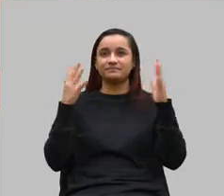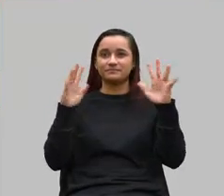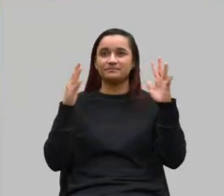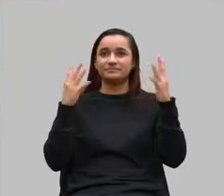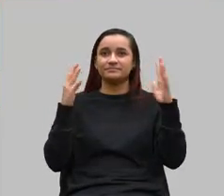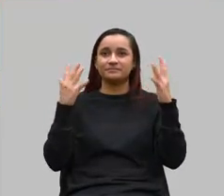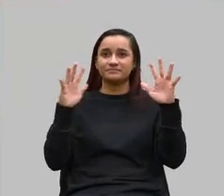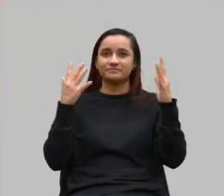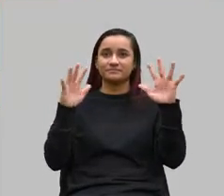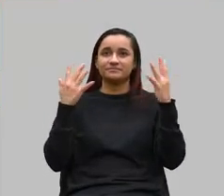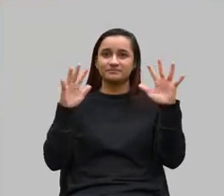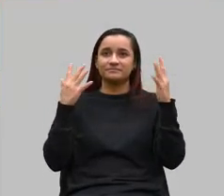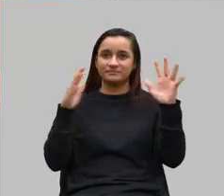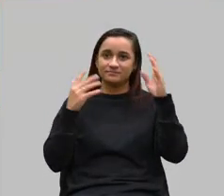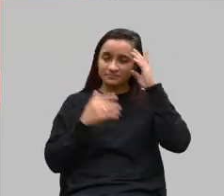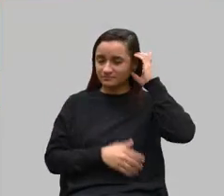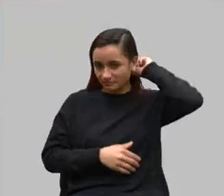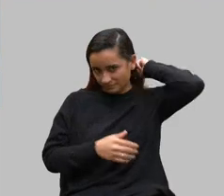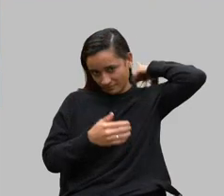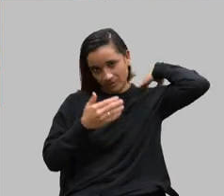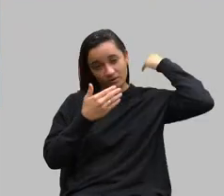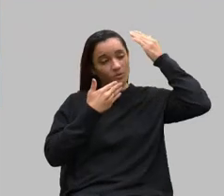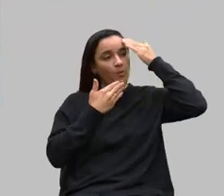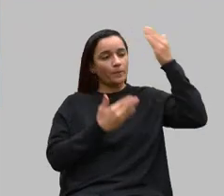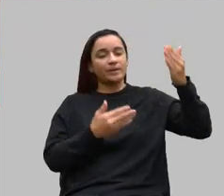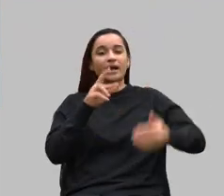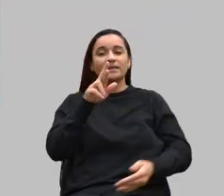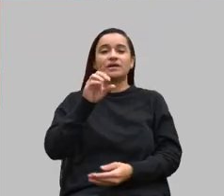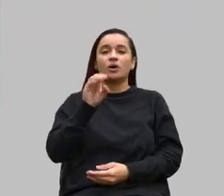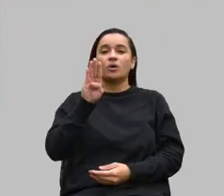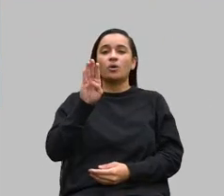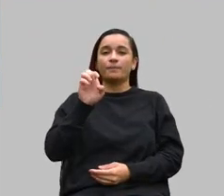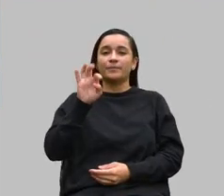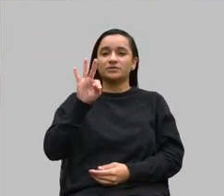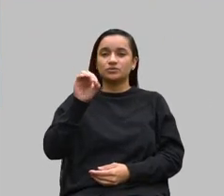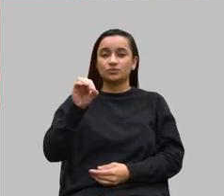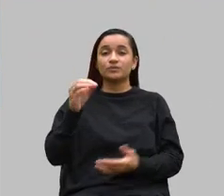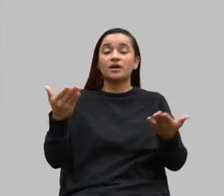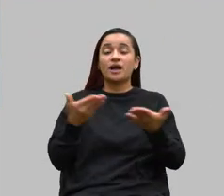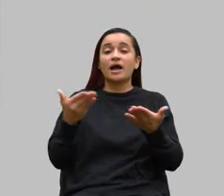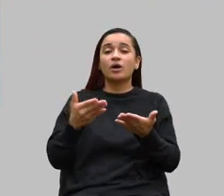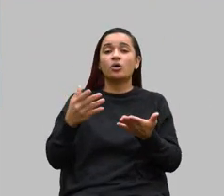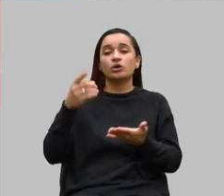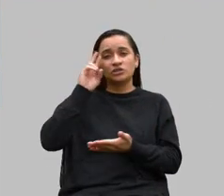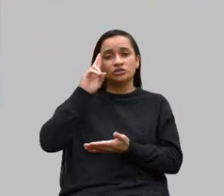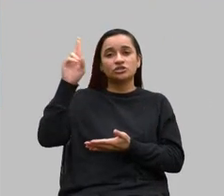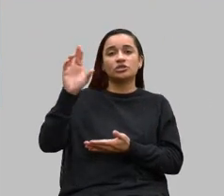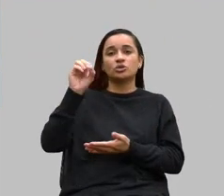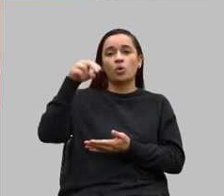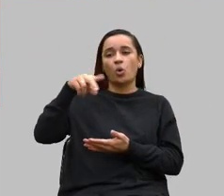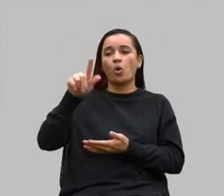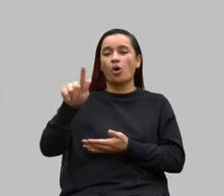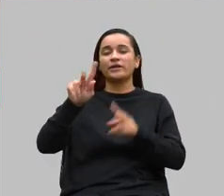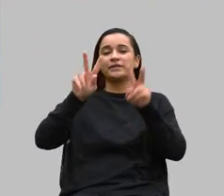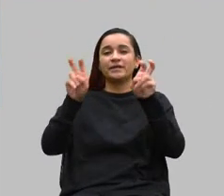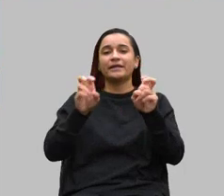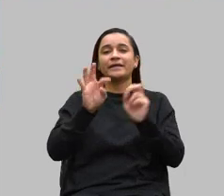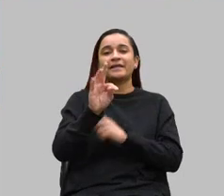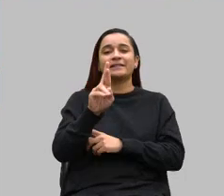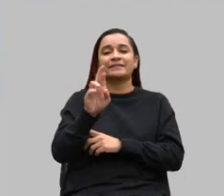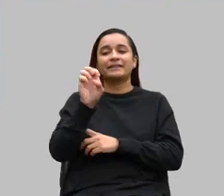gratidão Obrigado Senor Roberto e agora ouviremos o diretor da ONG TR Senor André